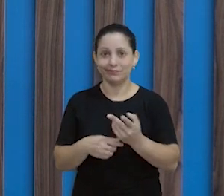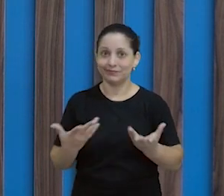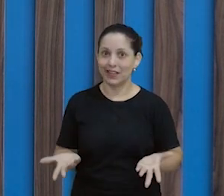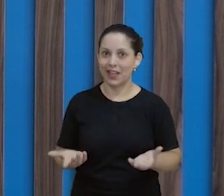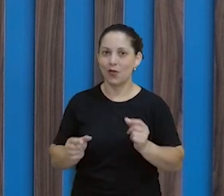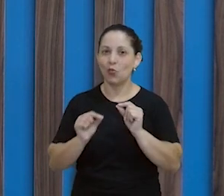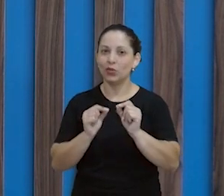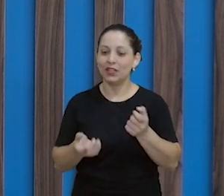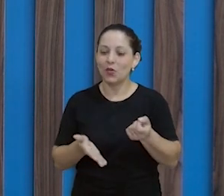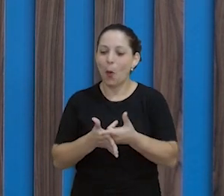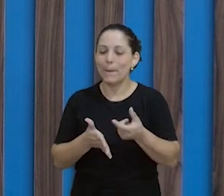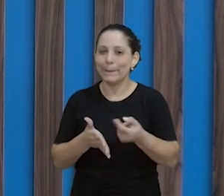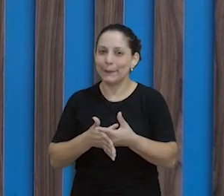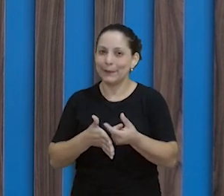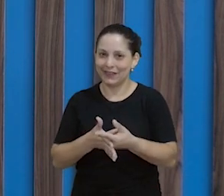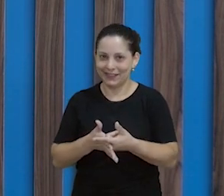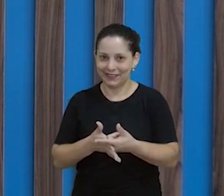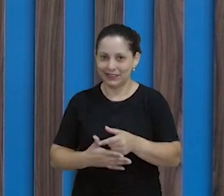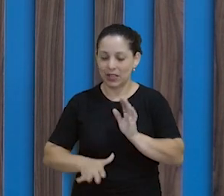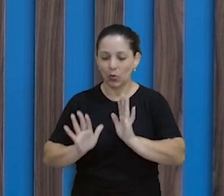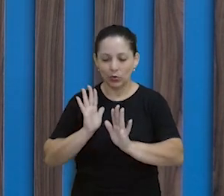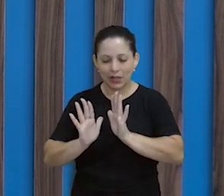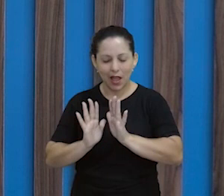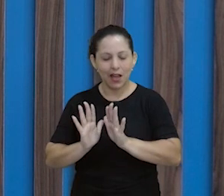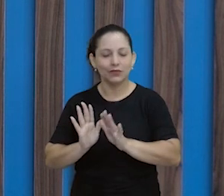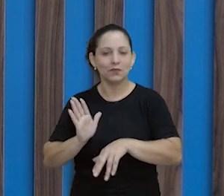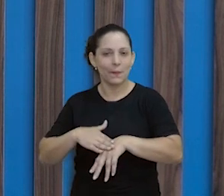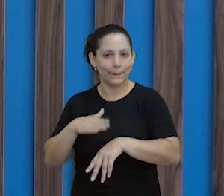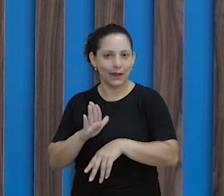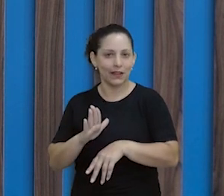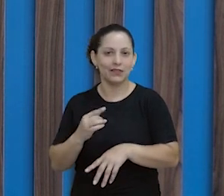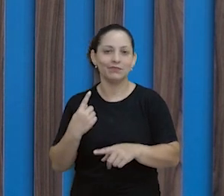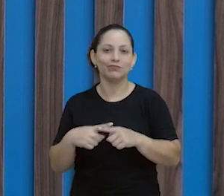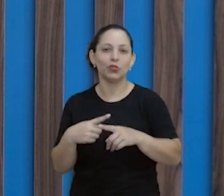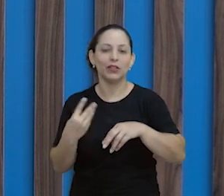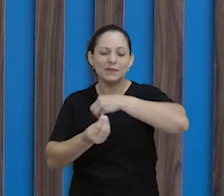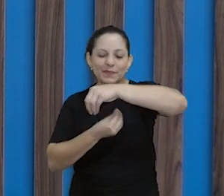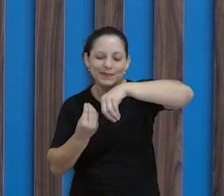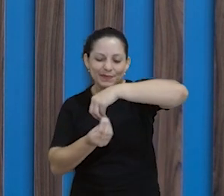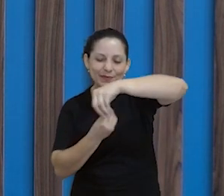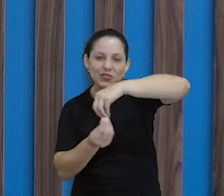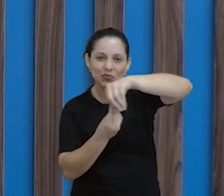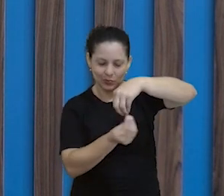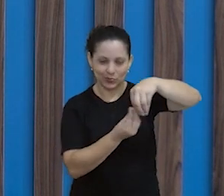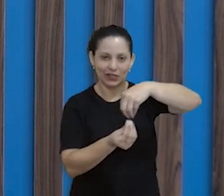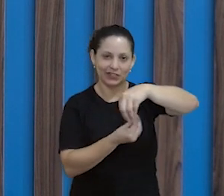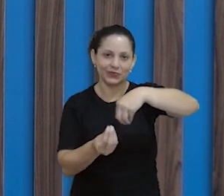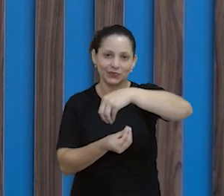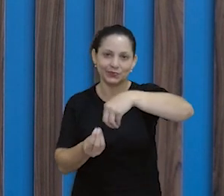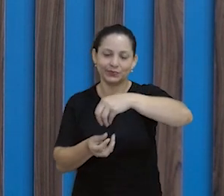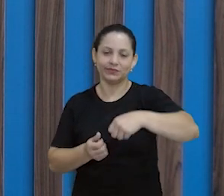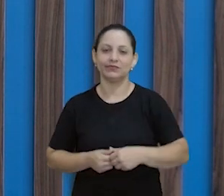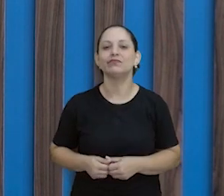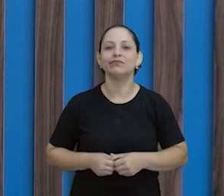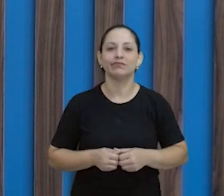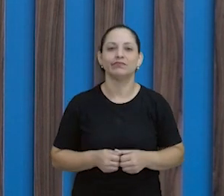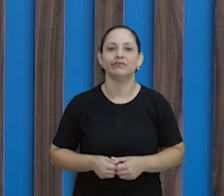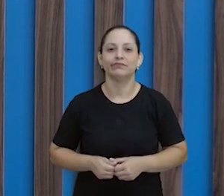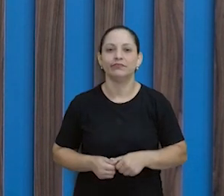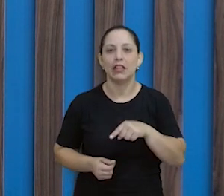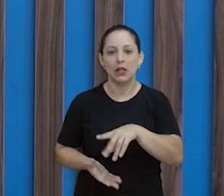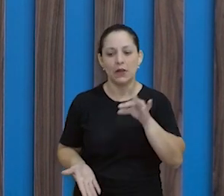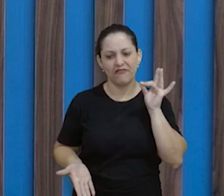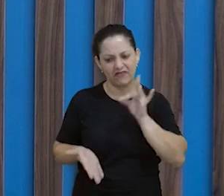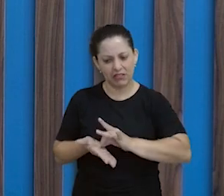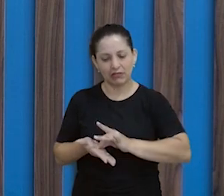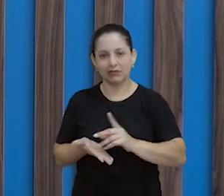nossas joias tem que ser um cuidado maior, porque a gente não está consumindo aí, a gente não está aí consumindo material